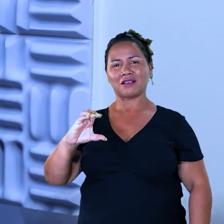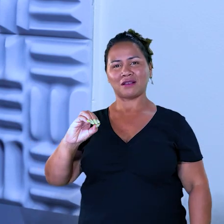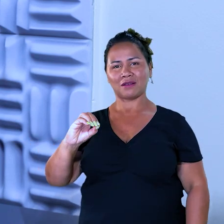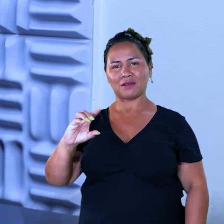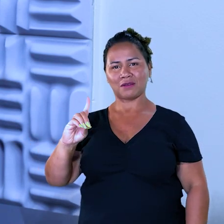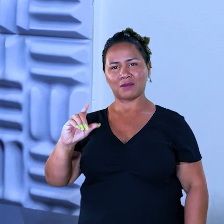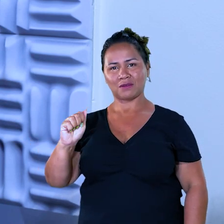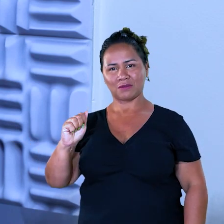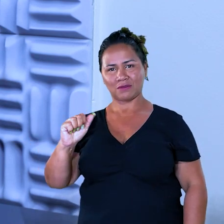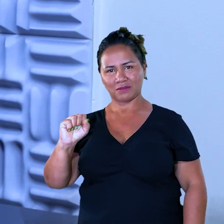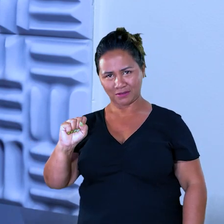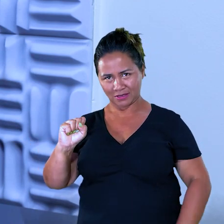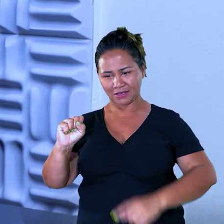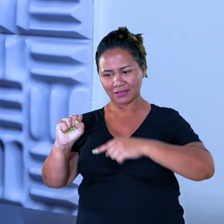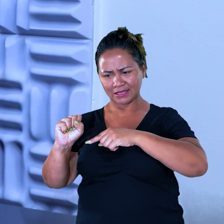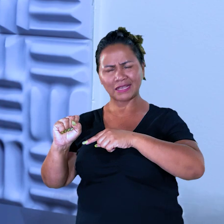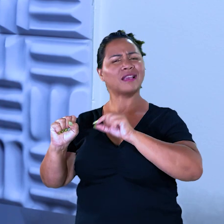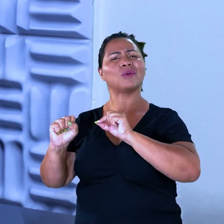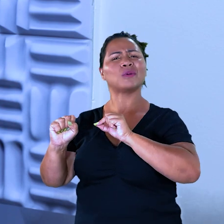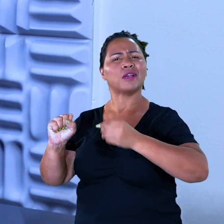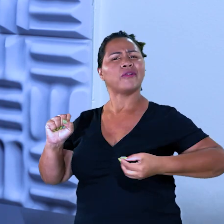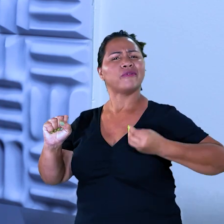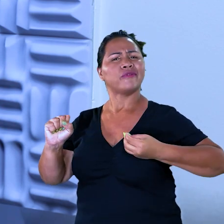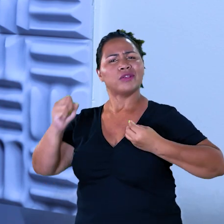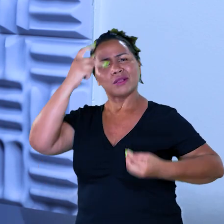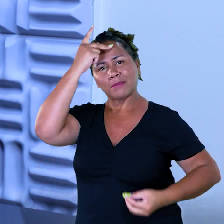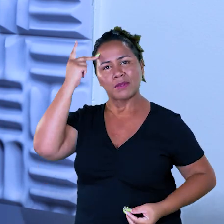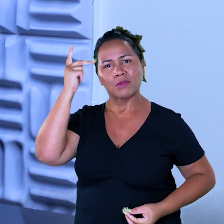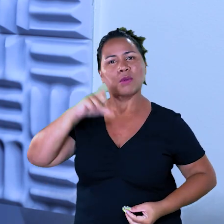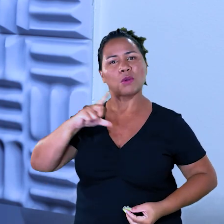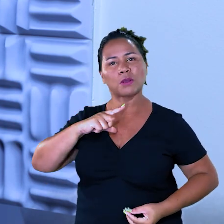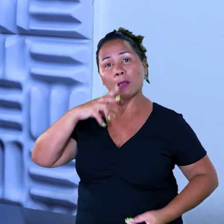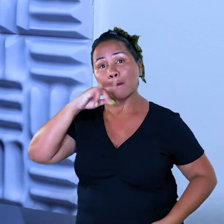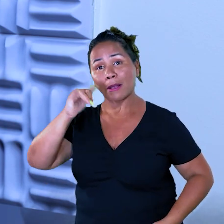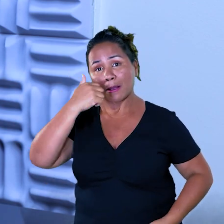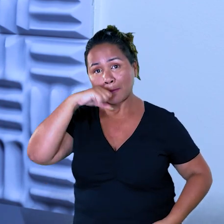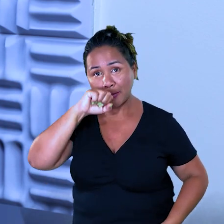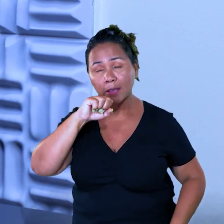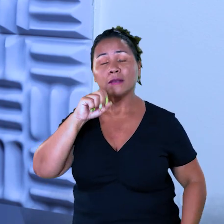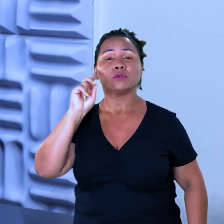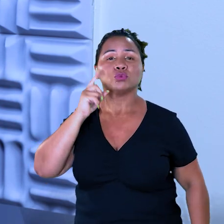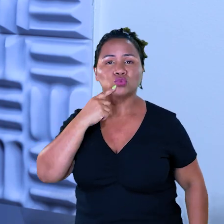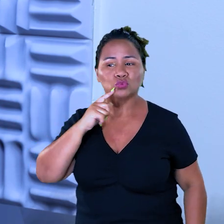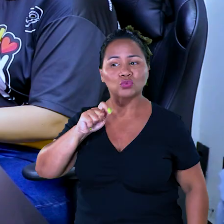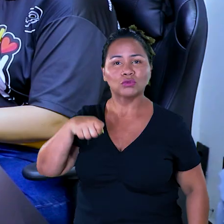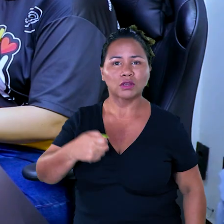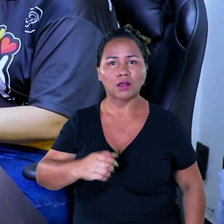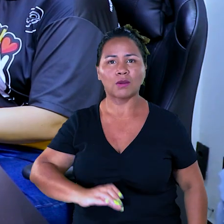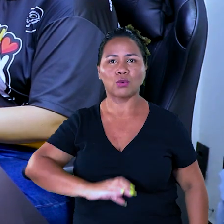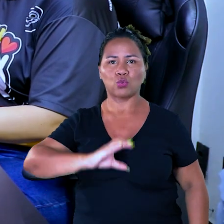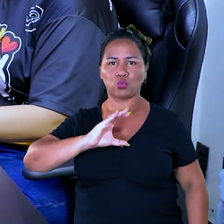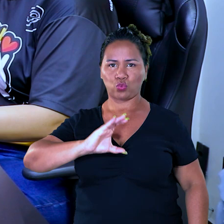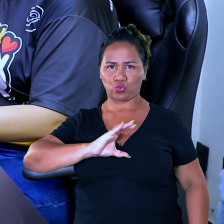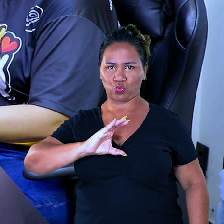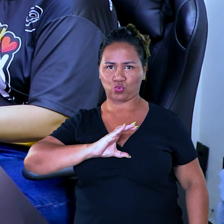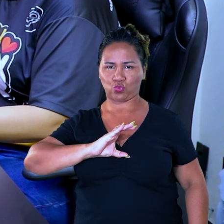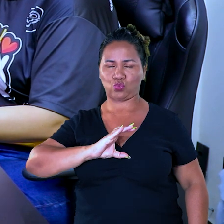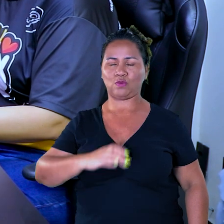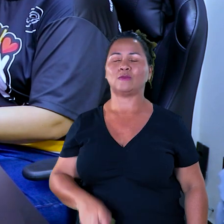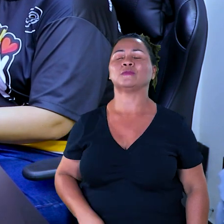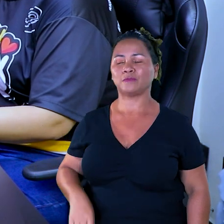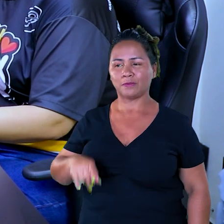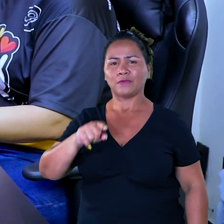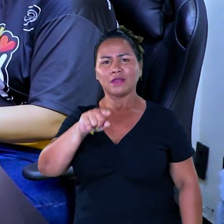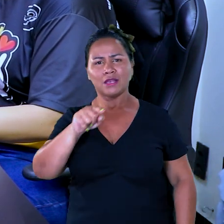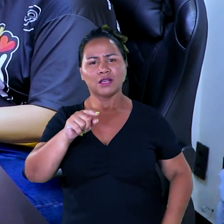Sim. São filhos de pais surdos, né? Sim. Ouvintes. Uhum. E eles também estão ali junto com os